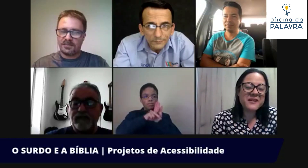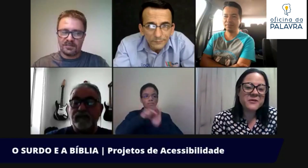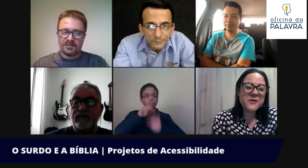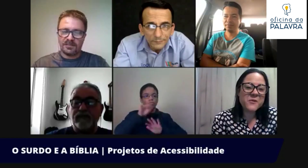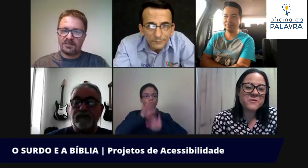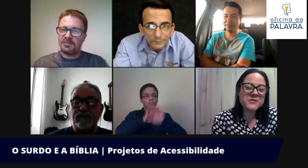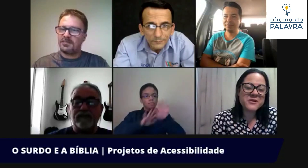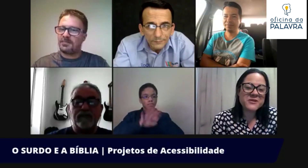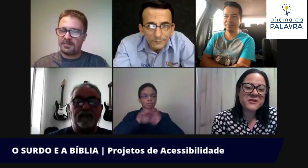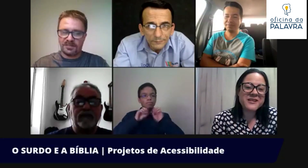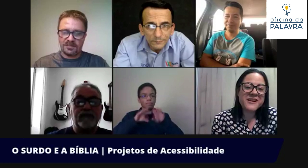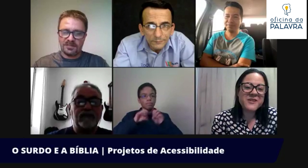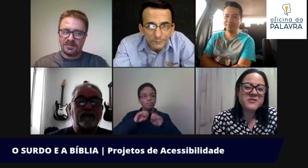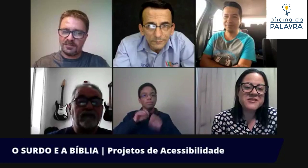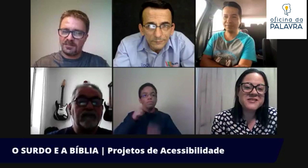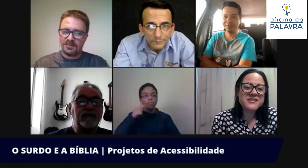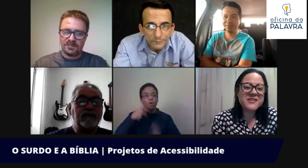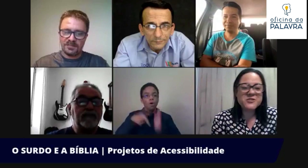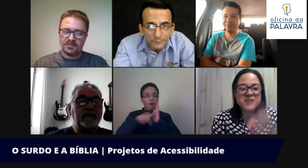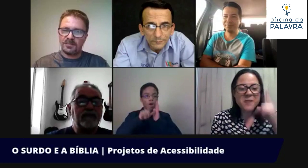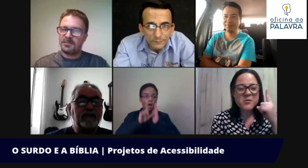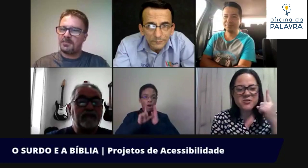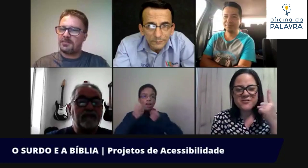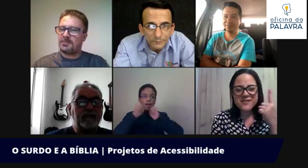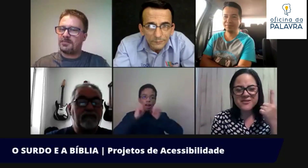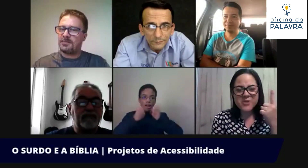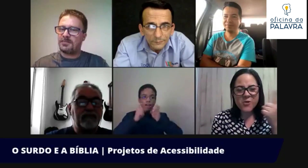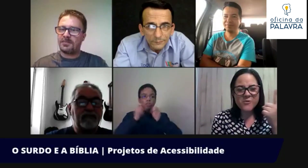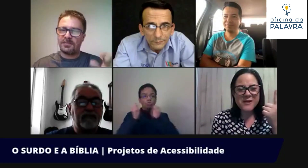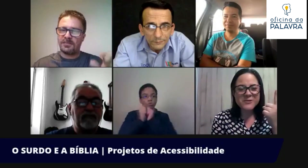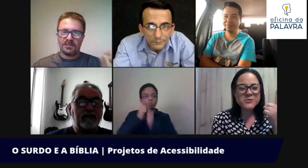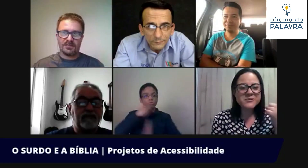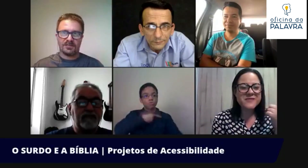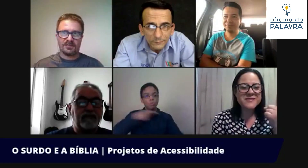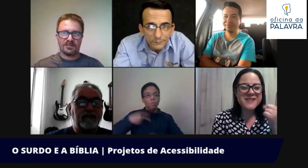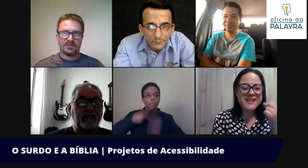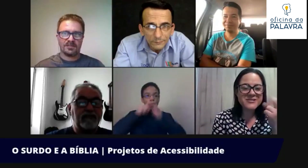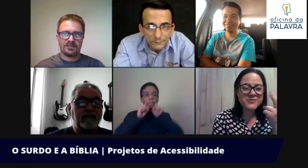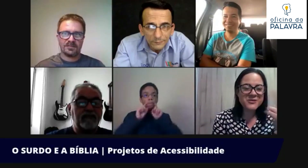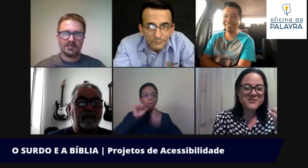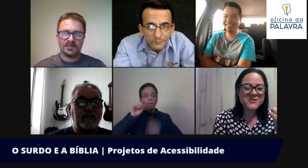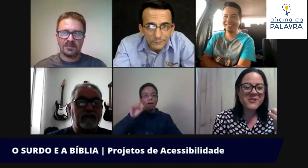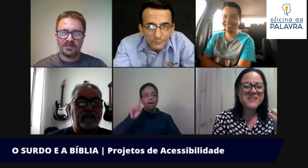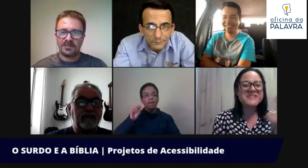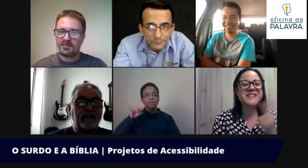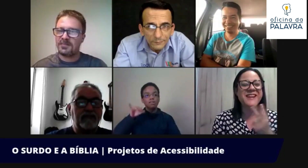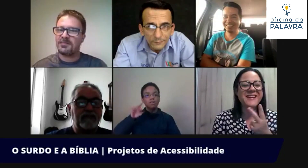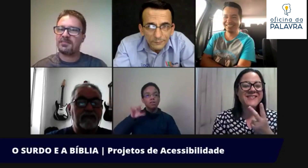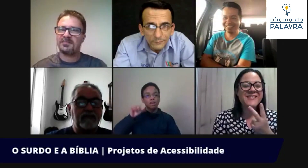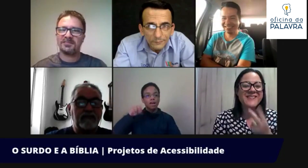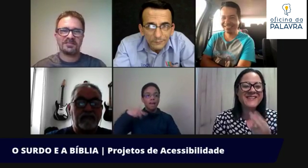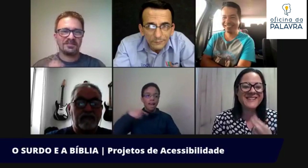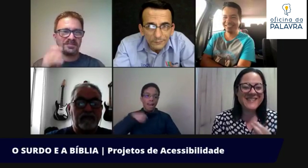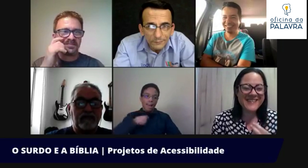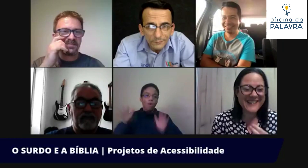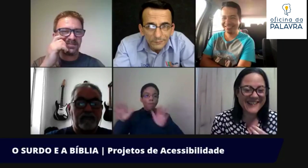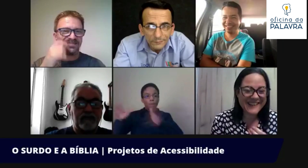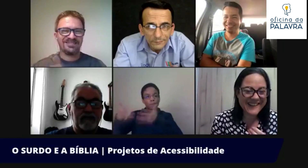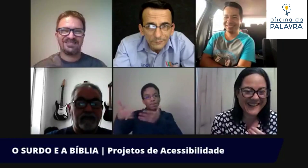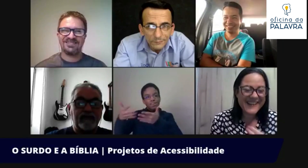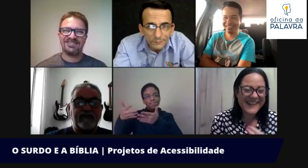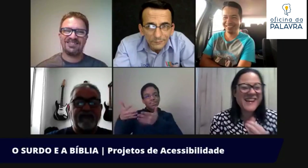ontem na reunião com a pastora Donirã, e eu disse assim, que eu motivei só um aluno, na verdade foram dois, né,